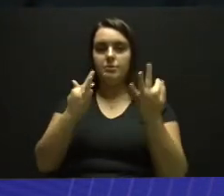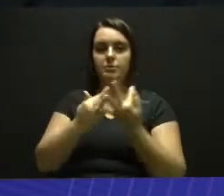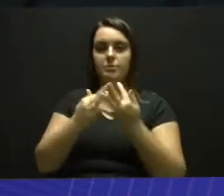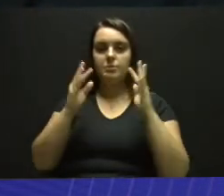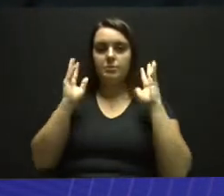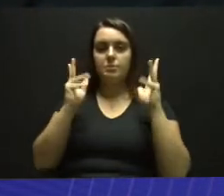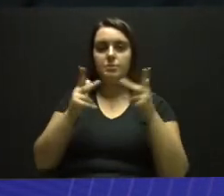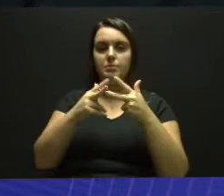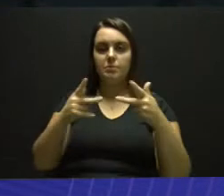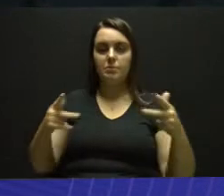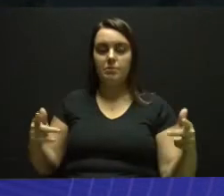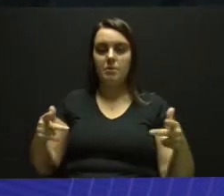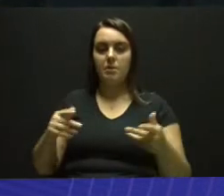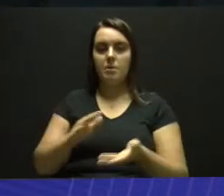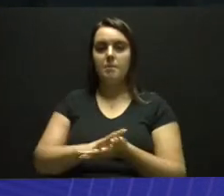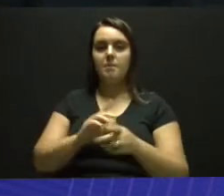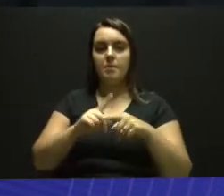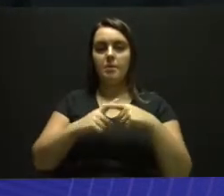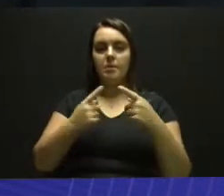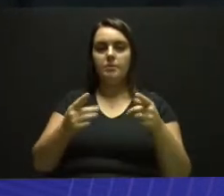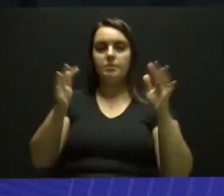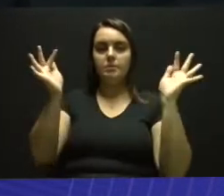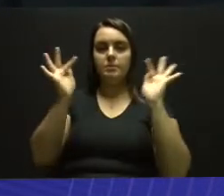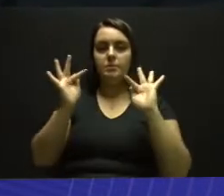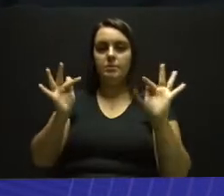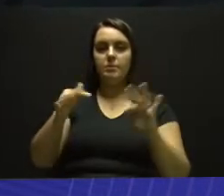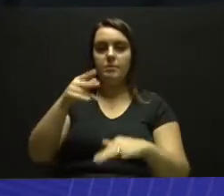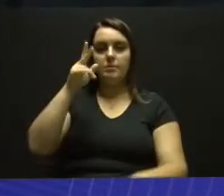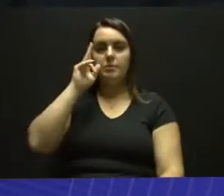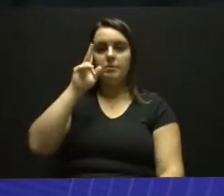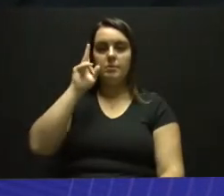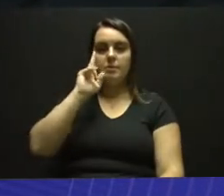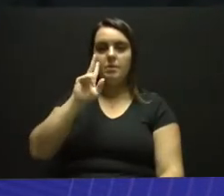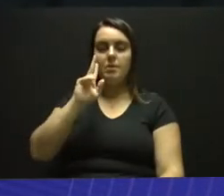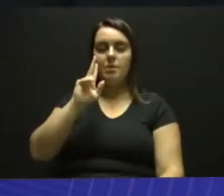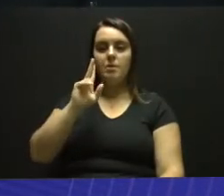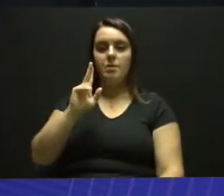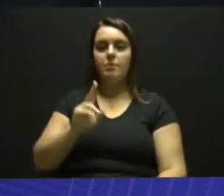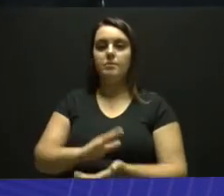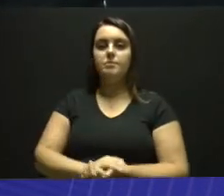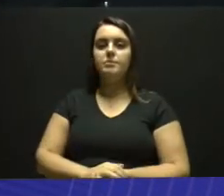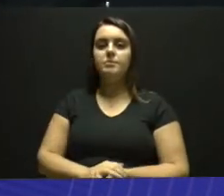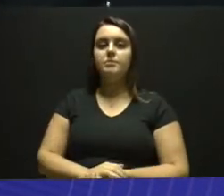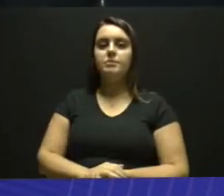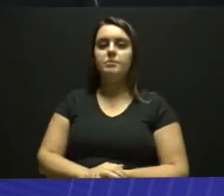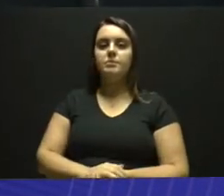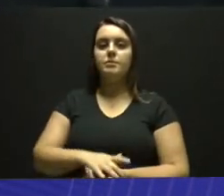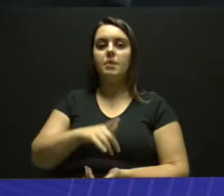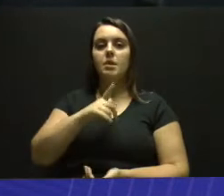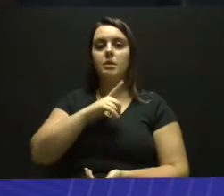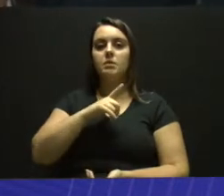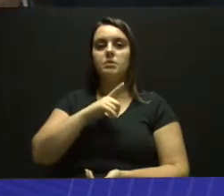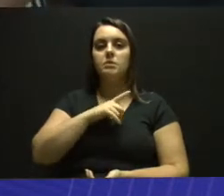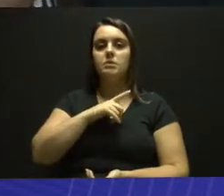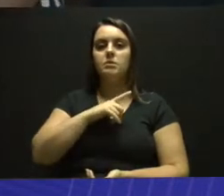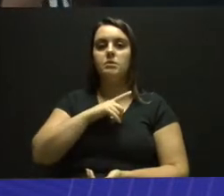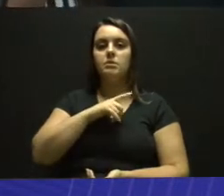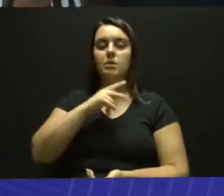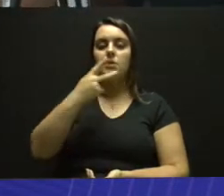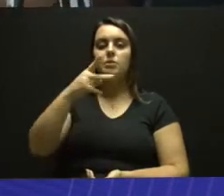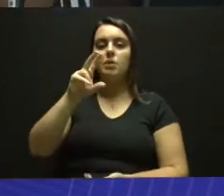ressalta ficar feliz por ter ganho uma boneca da estrela para si tem sua avó como inspiração de tudo na sua